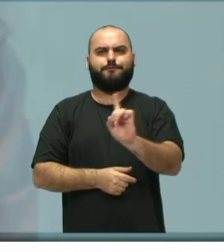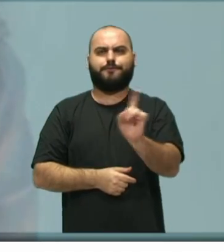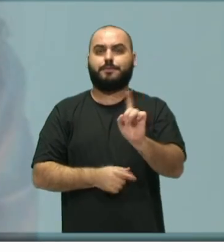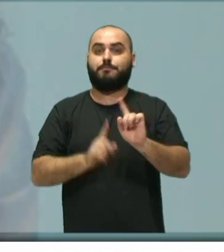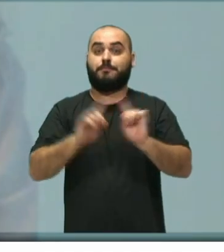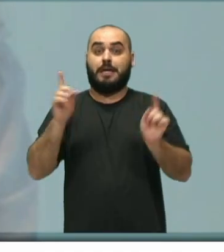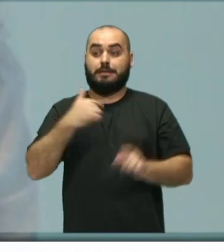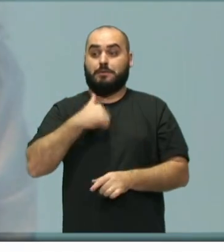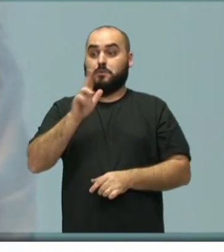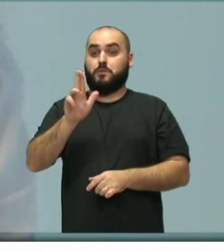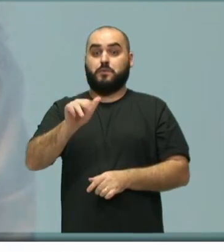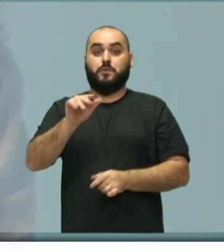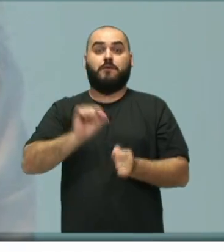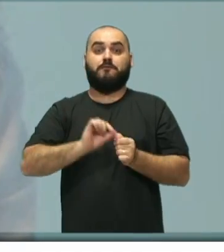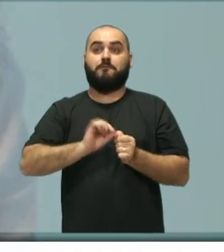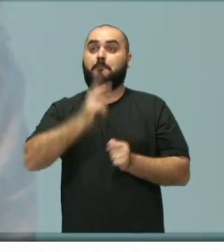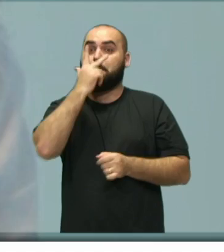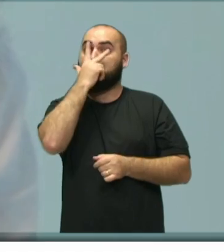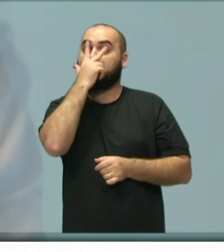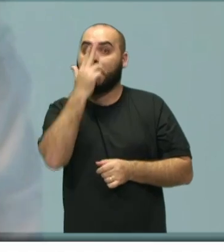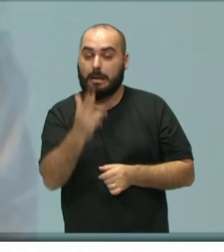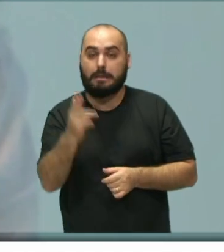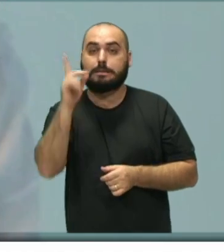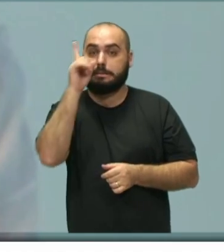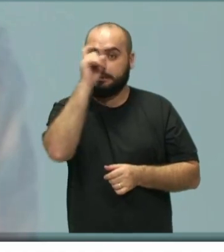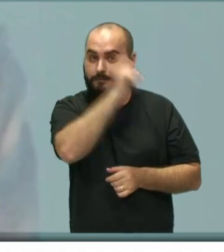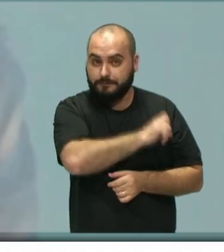nunca fez, parece, né? A gente acaba se